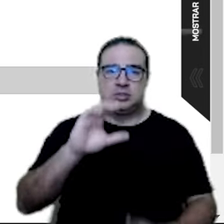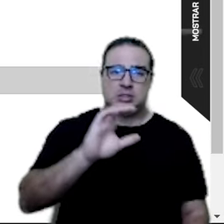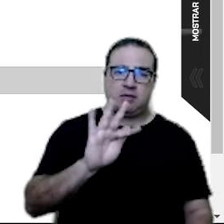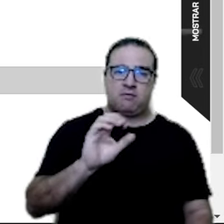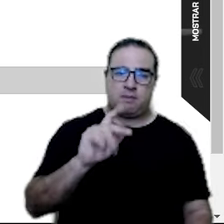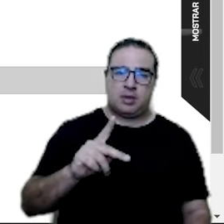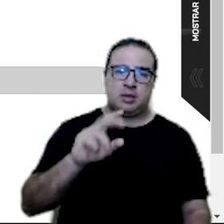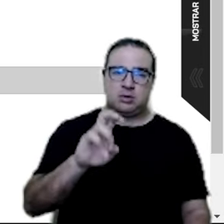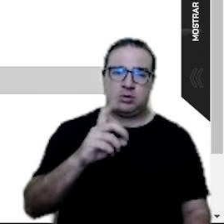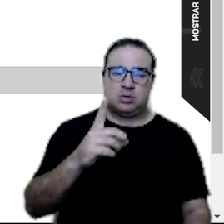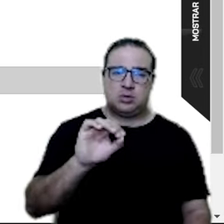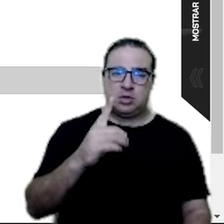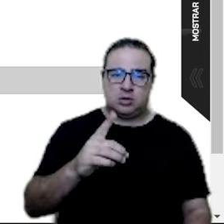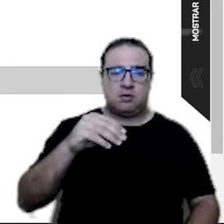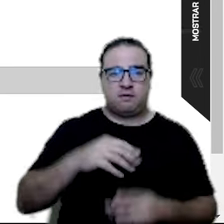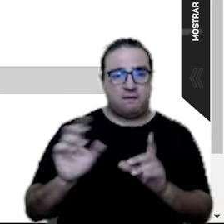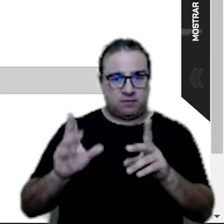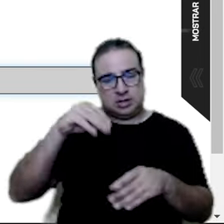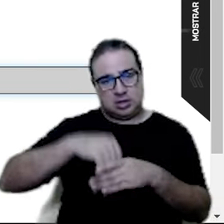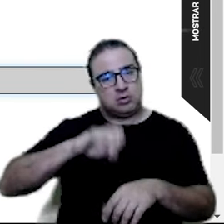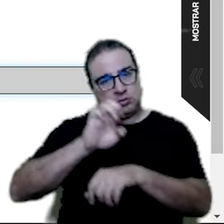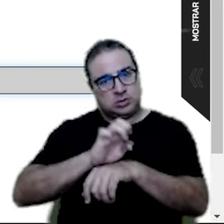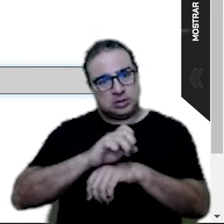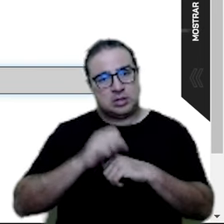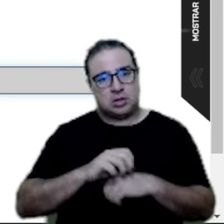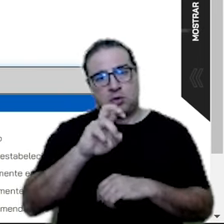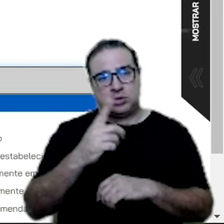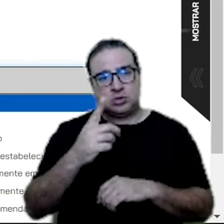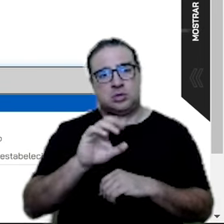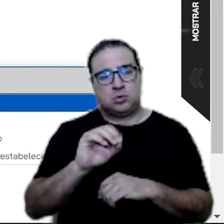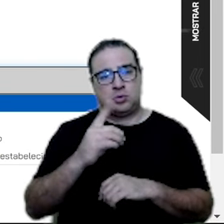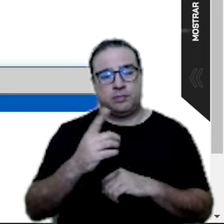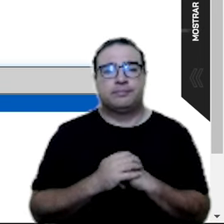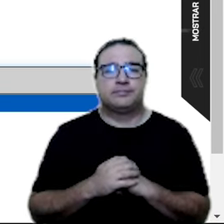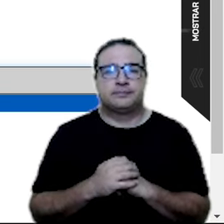cfop que é 5101 venda dentro do Estado eu venho aqui